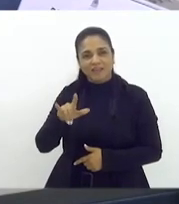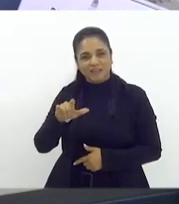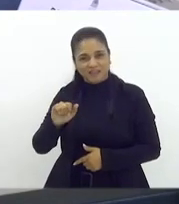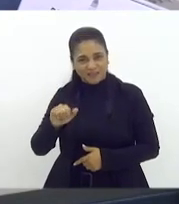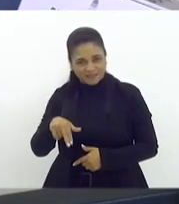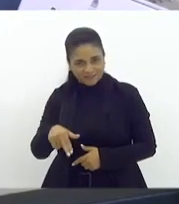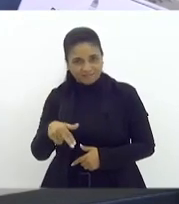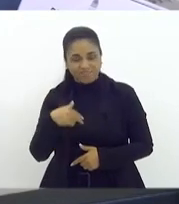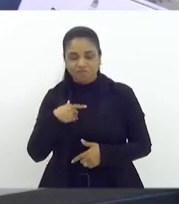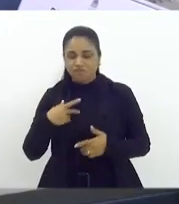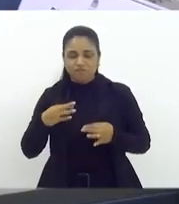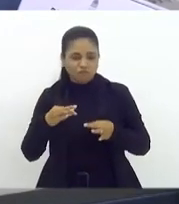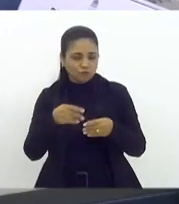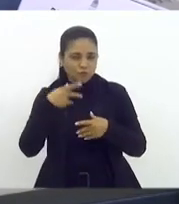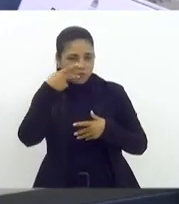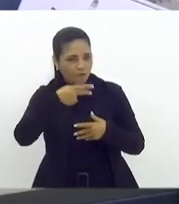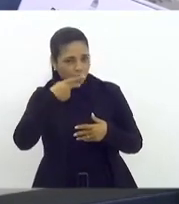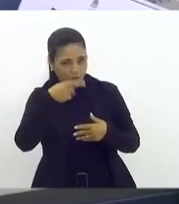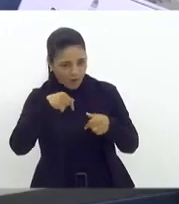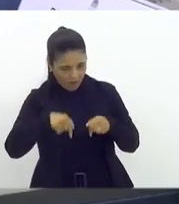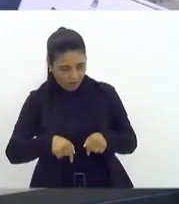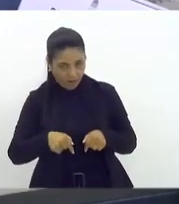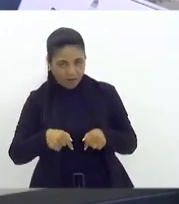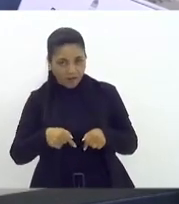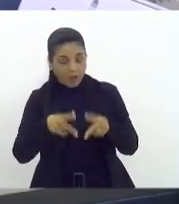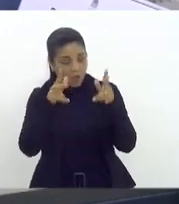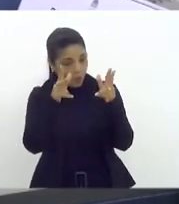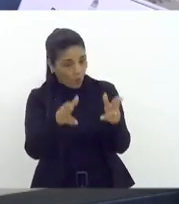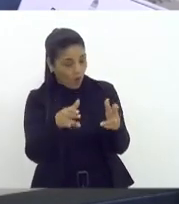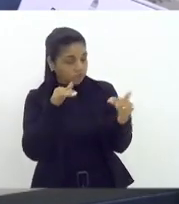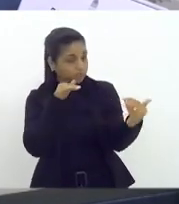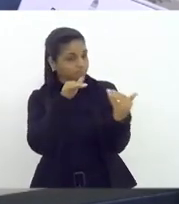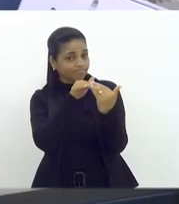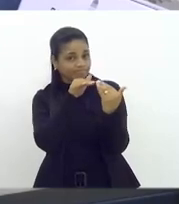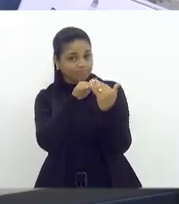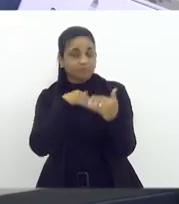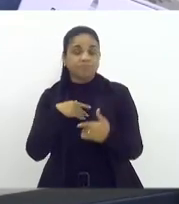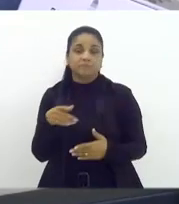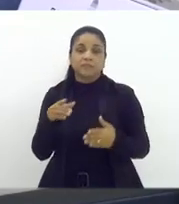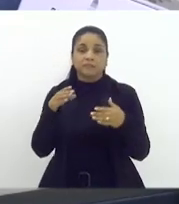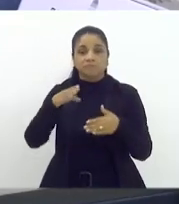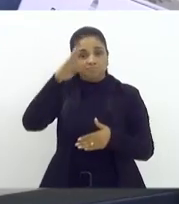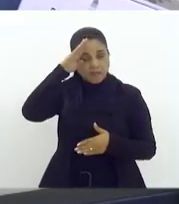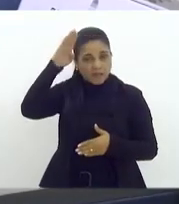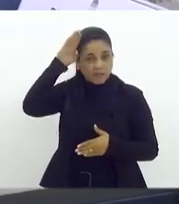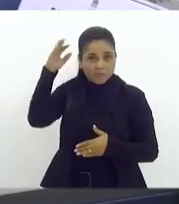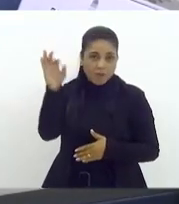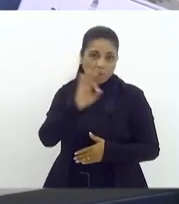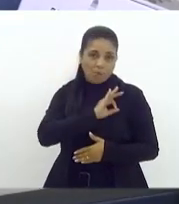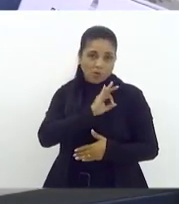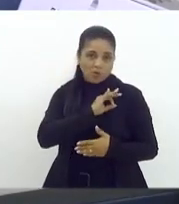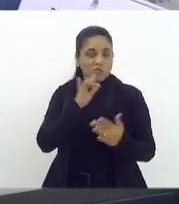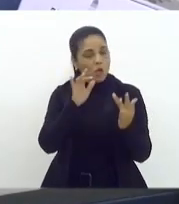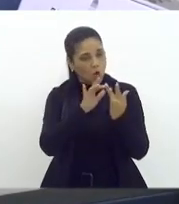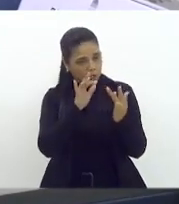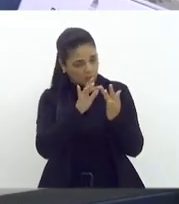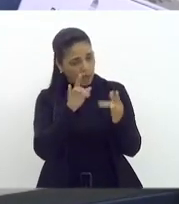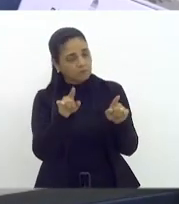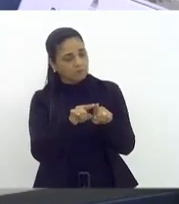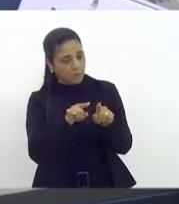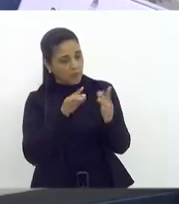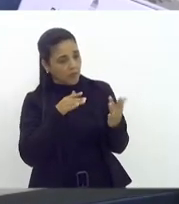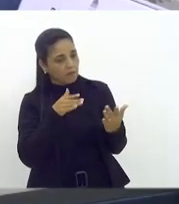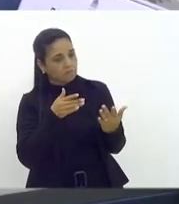eu falar aqui a gente a gente faz a mesma linguagem e na academia de Polícia a gente tem o contato com ajuste a gente ano passado